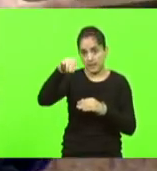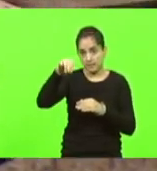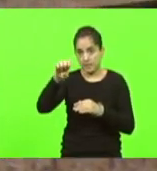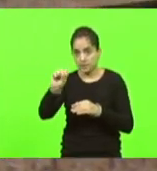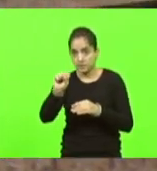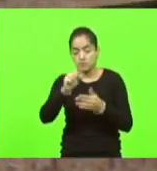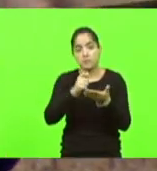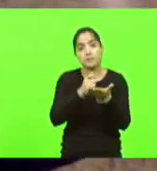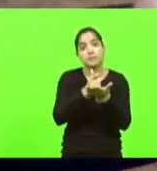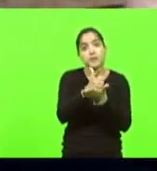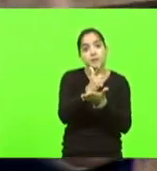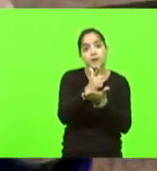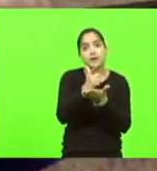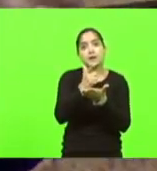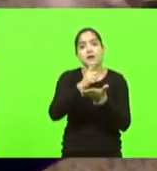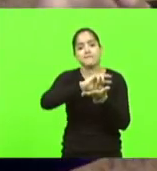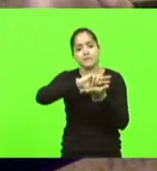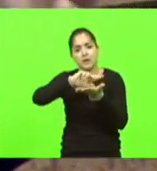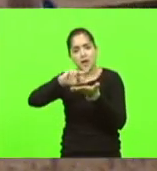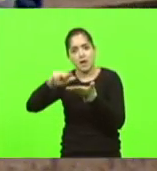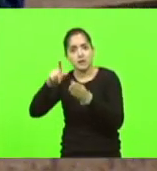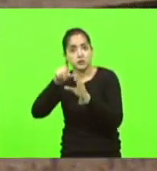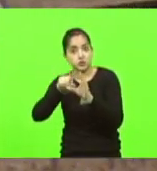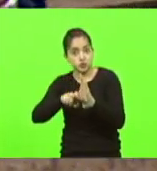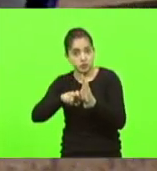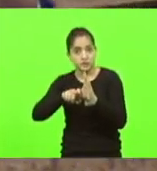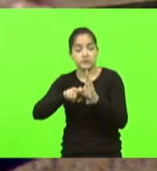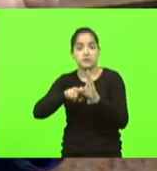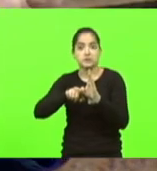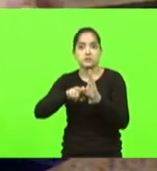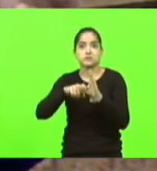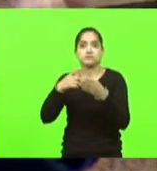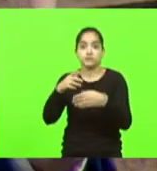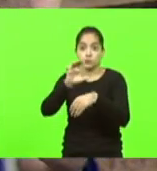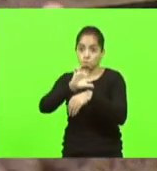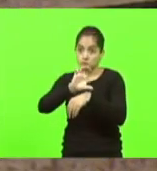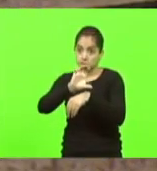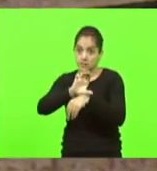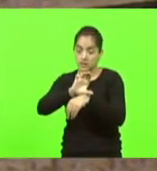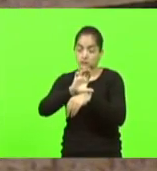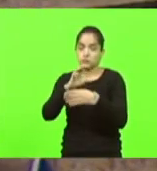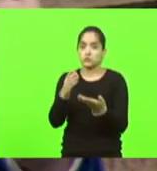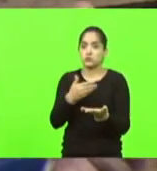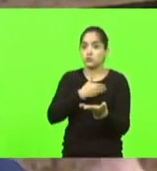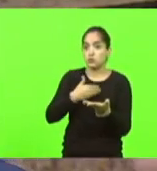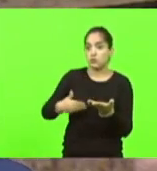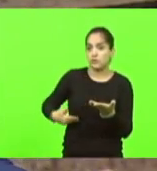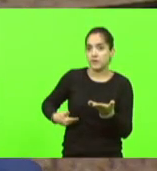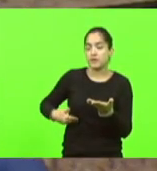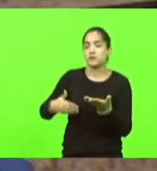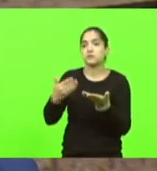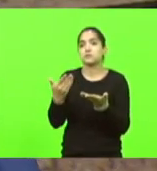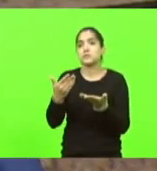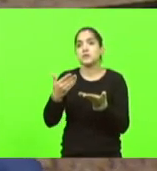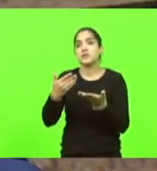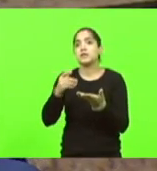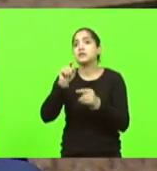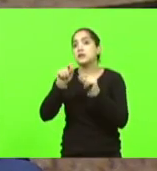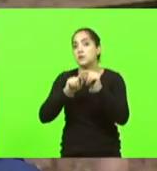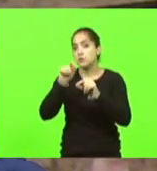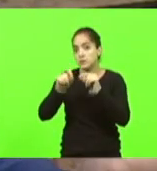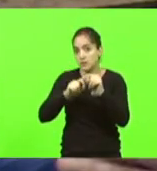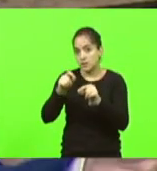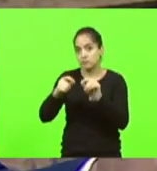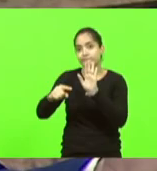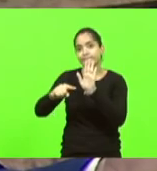Para pagar diversas dívidas do estado e entre elas entre elas a maior dívida que o Estado tem que acha que é o